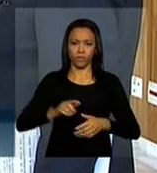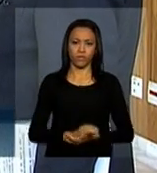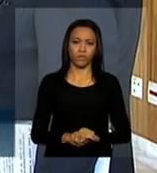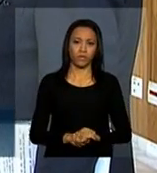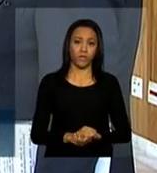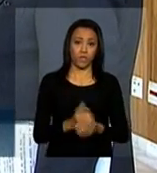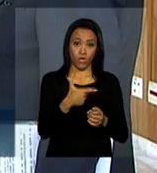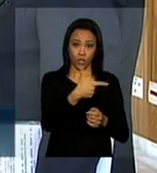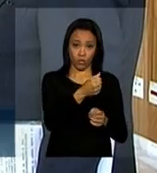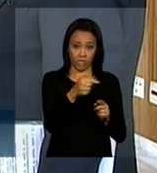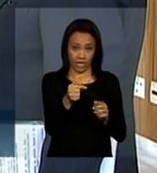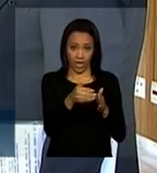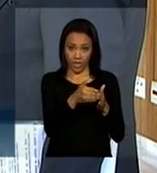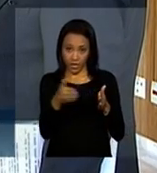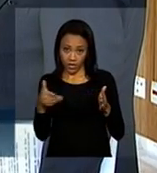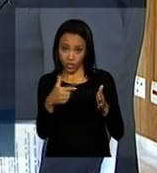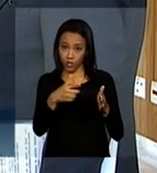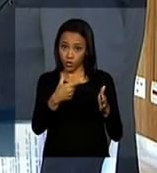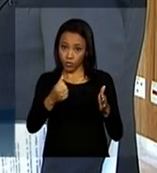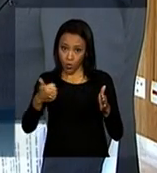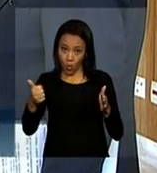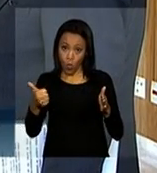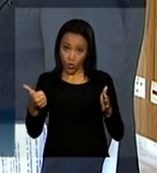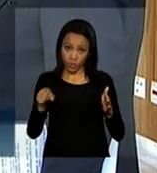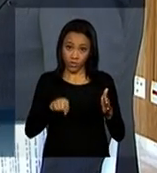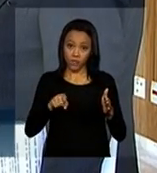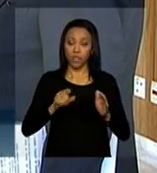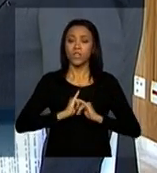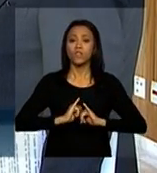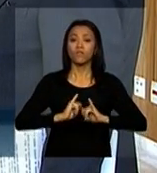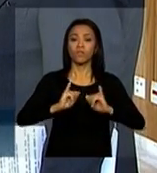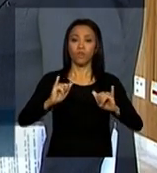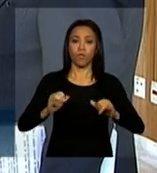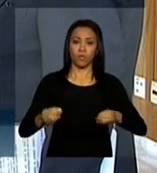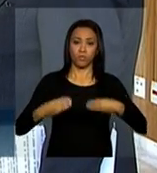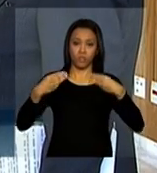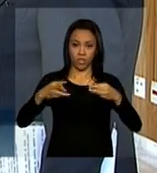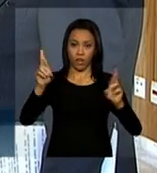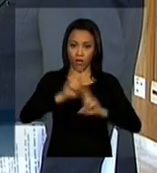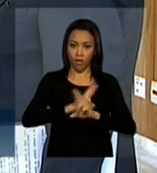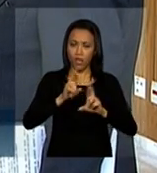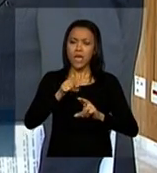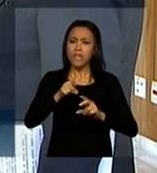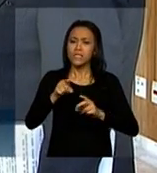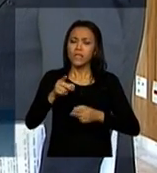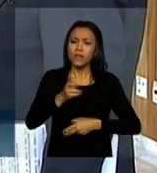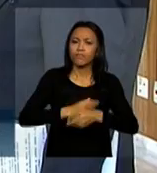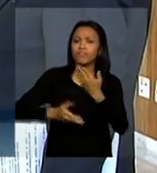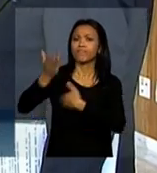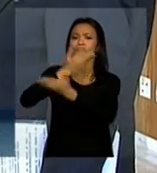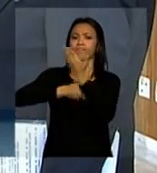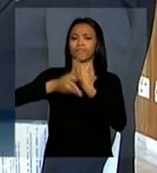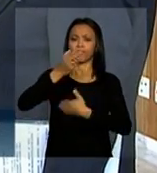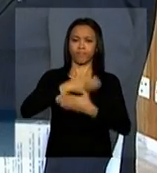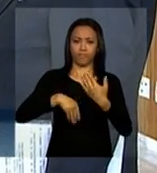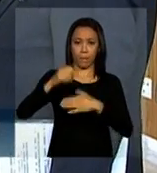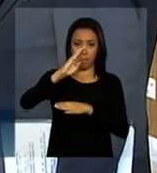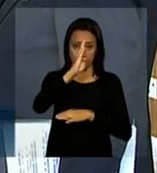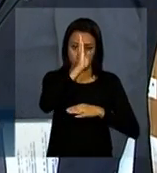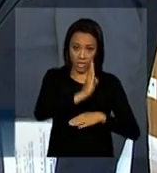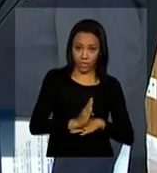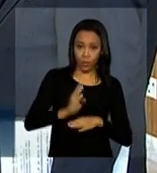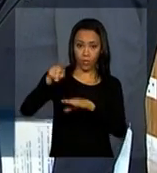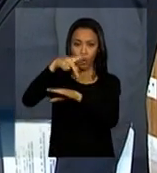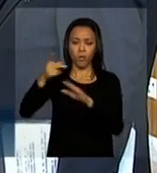Entre 2007 e 2011, segundo o Ministério das Relações Exteriores, o intercâmbio comercial entre Brasil e Polônia